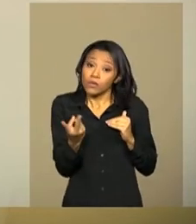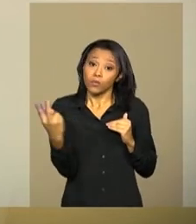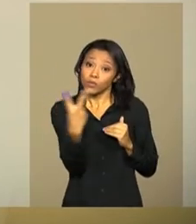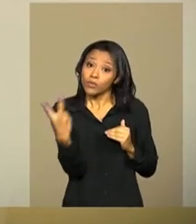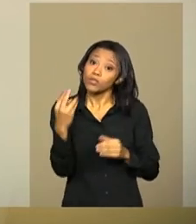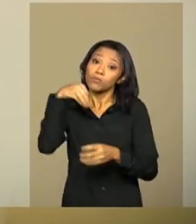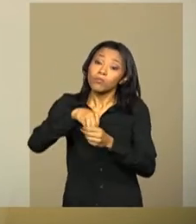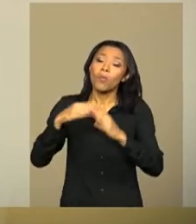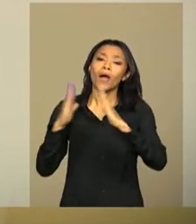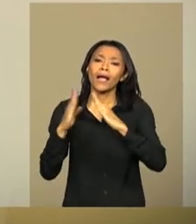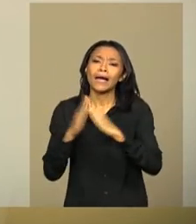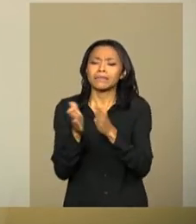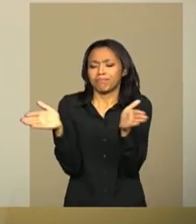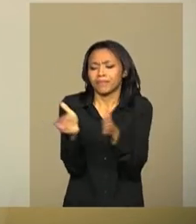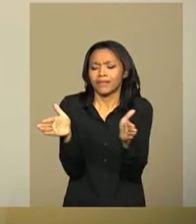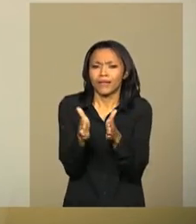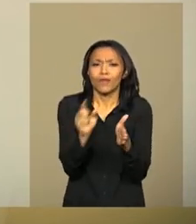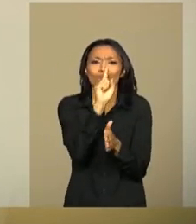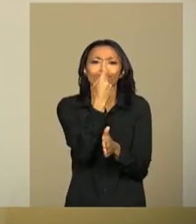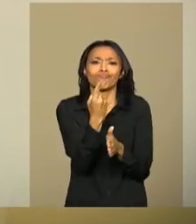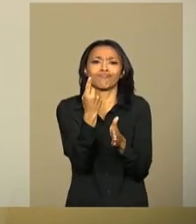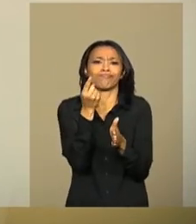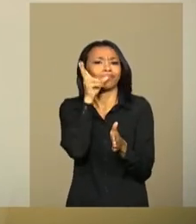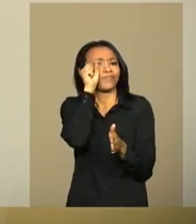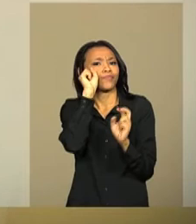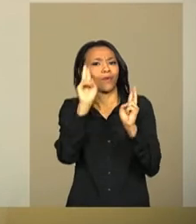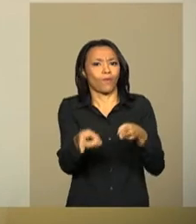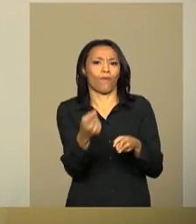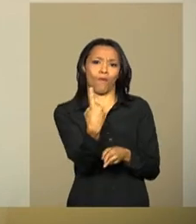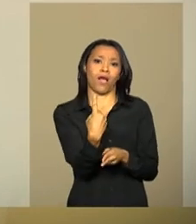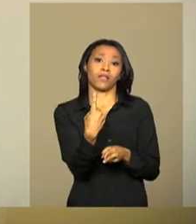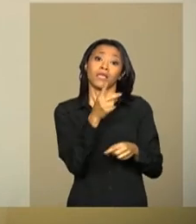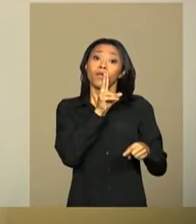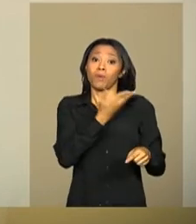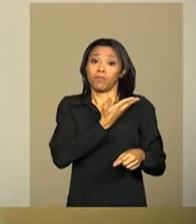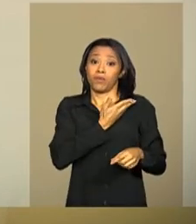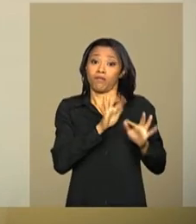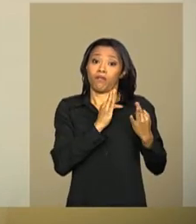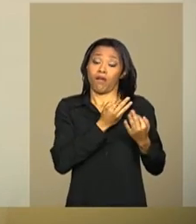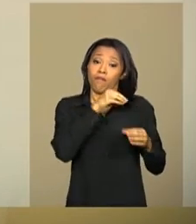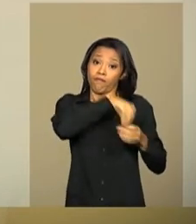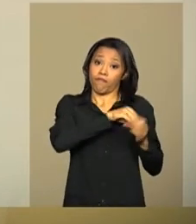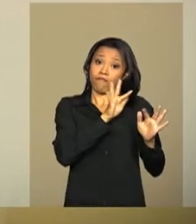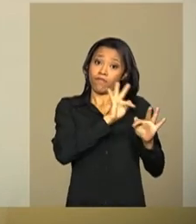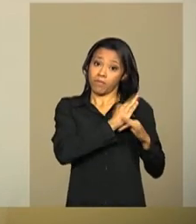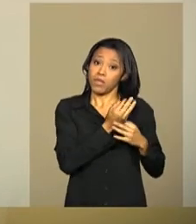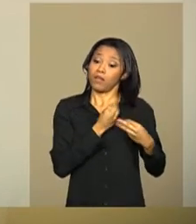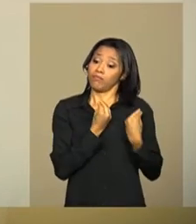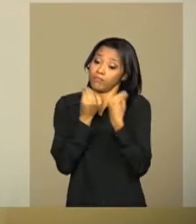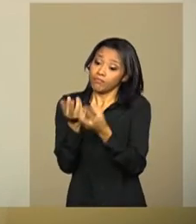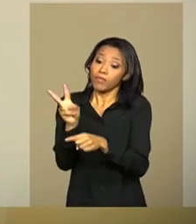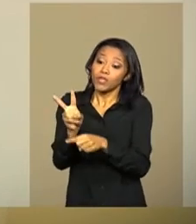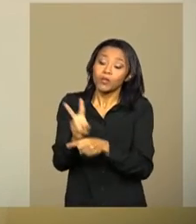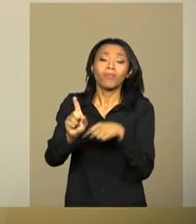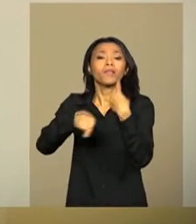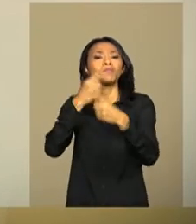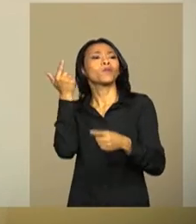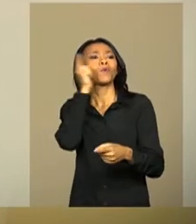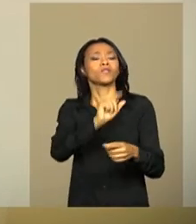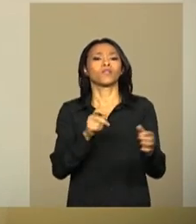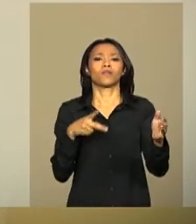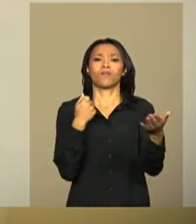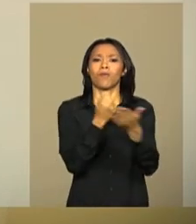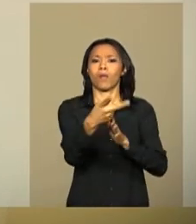morava numa casa bem pequena de um quarto só que um parente emprestou até que eles conseguissem comprar um